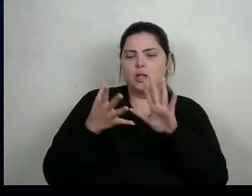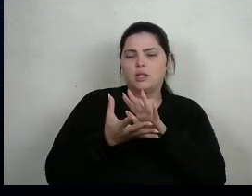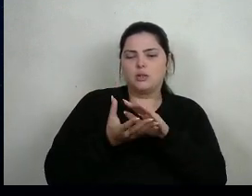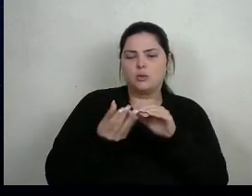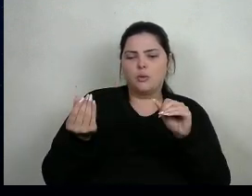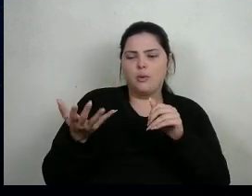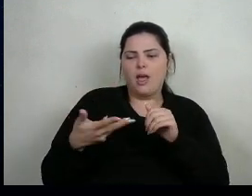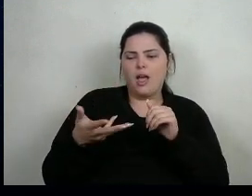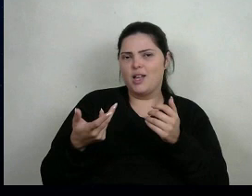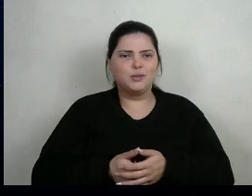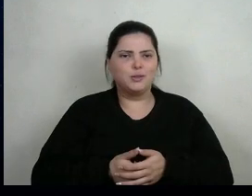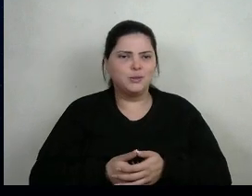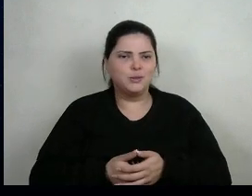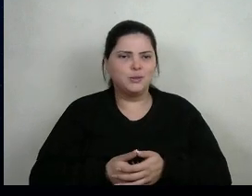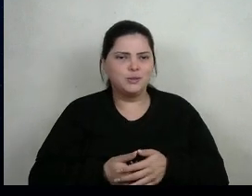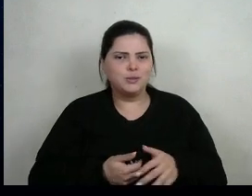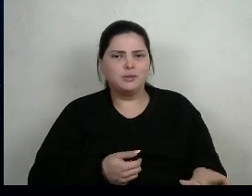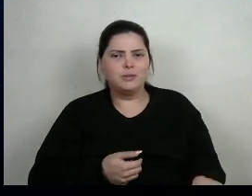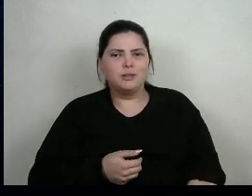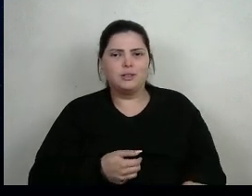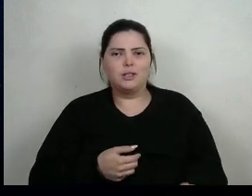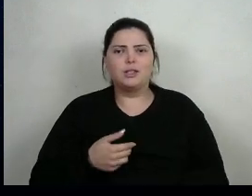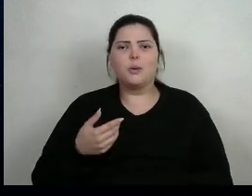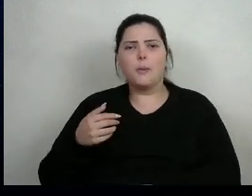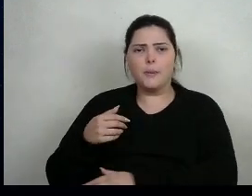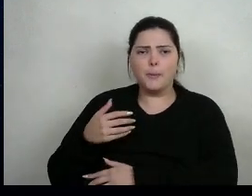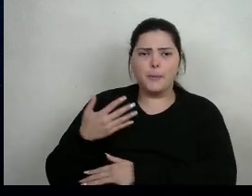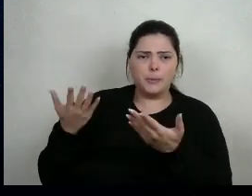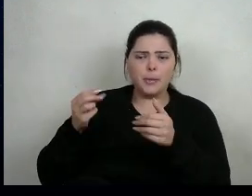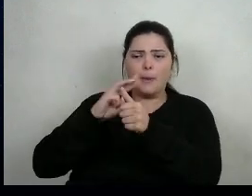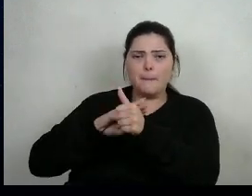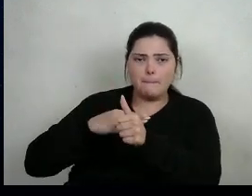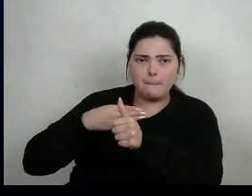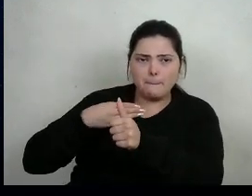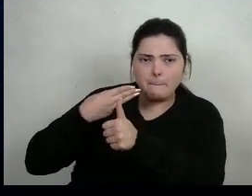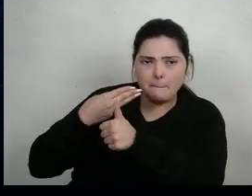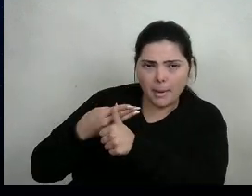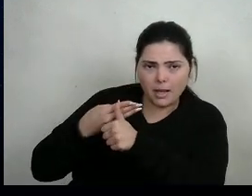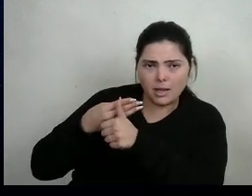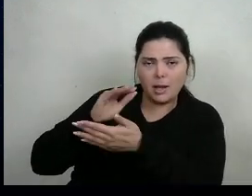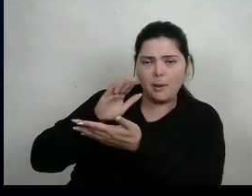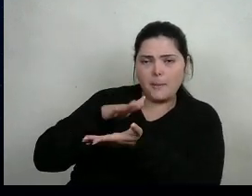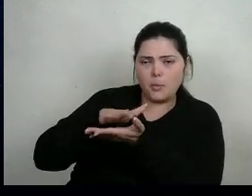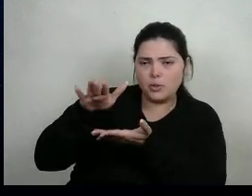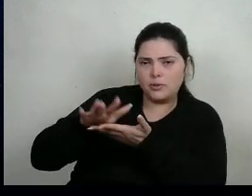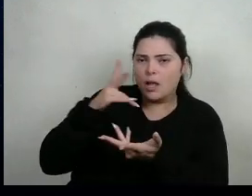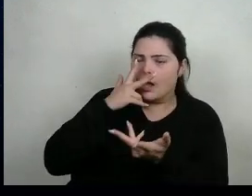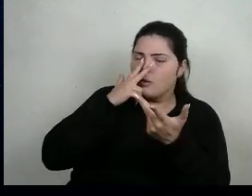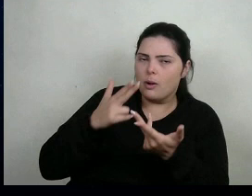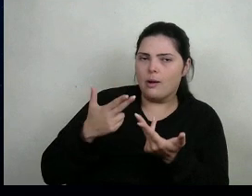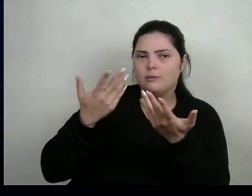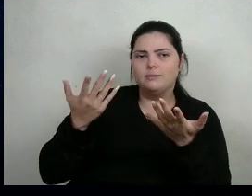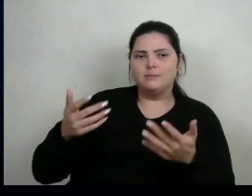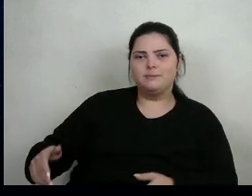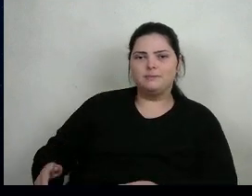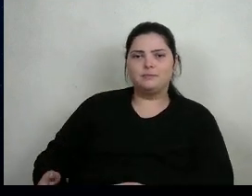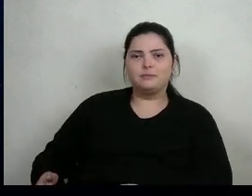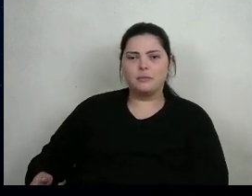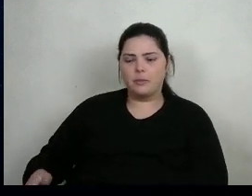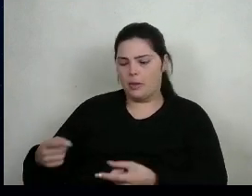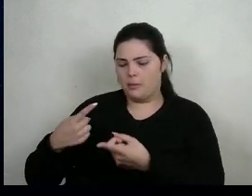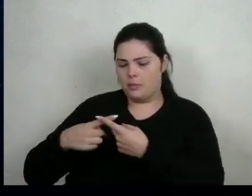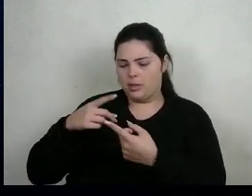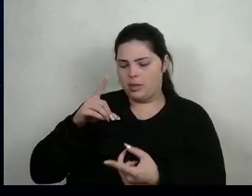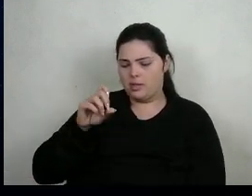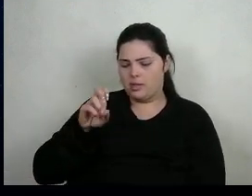e com métricas de produtividade acaba acontecendo a mesma coisa ainda mais porque em devopes a gente fala muito